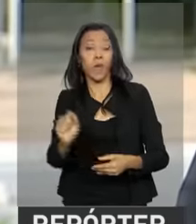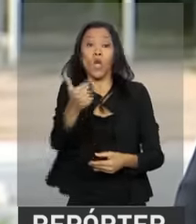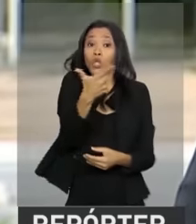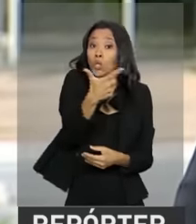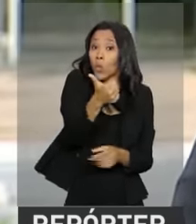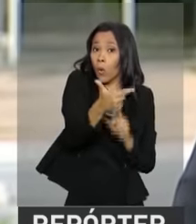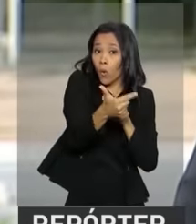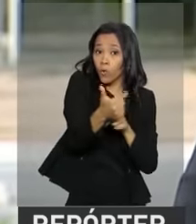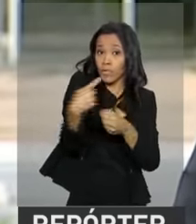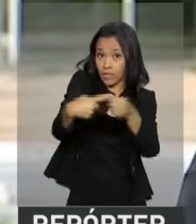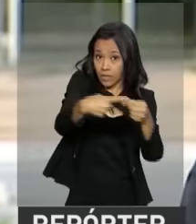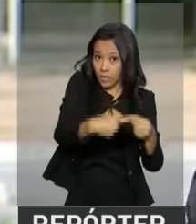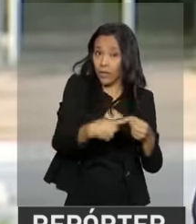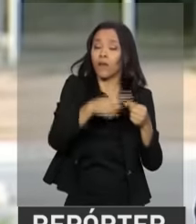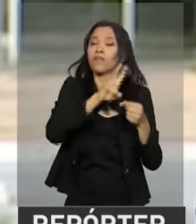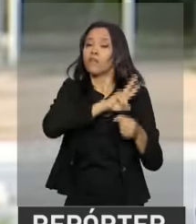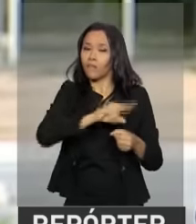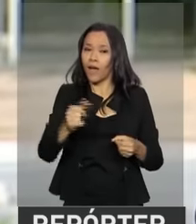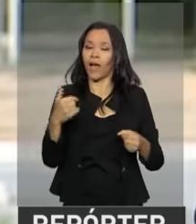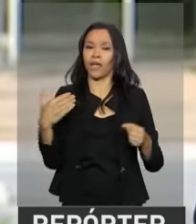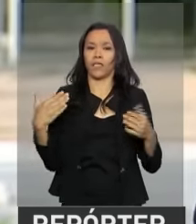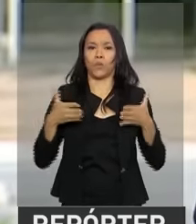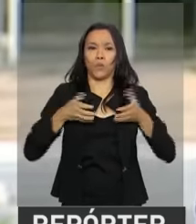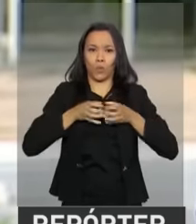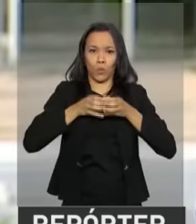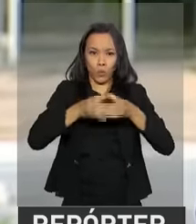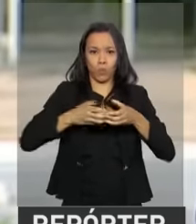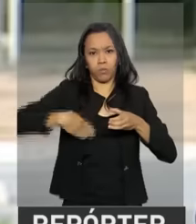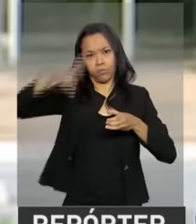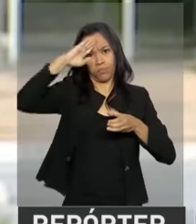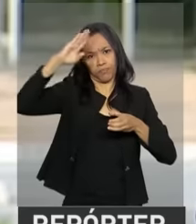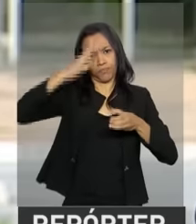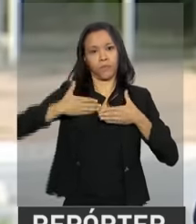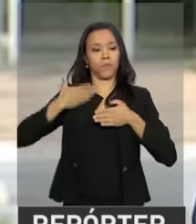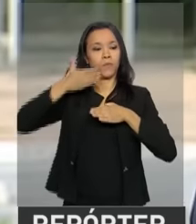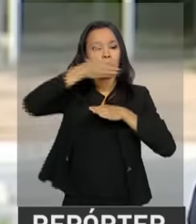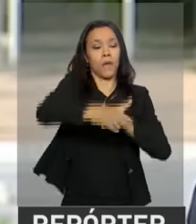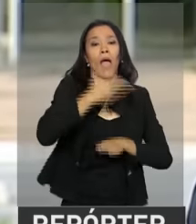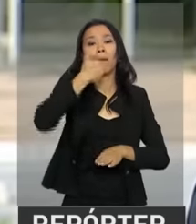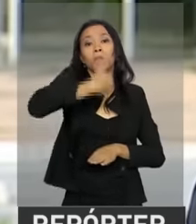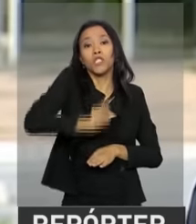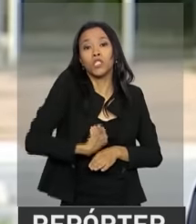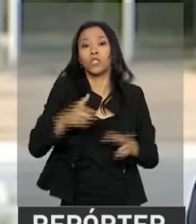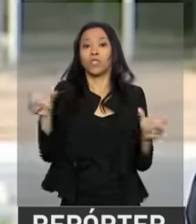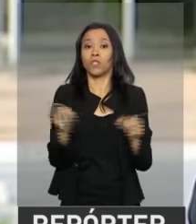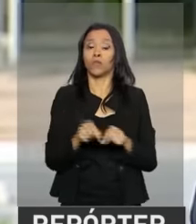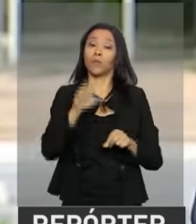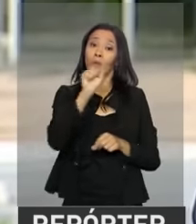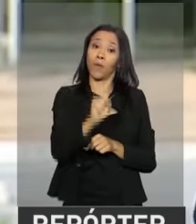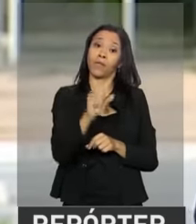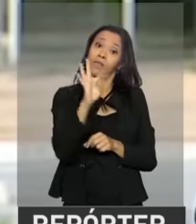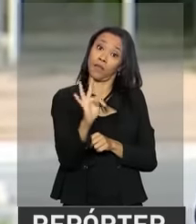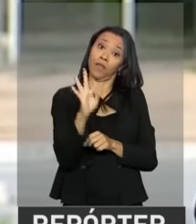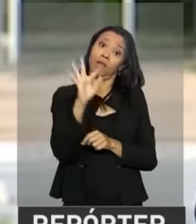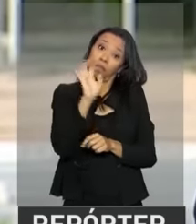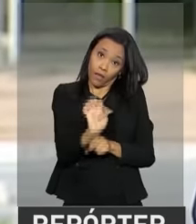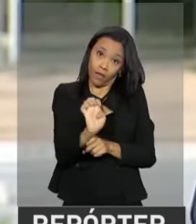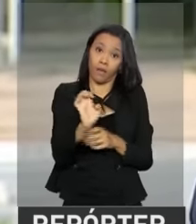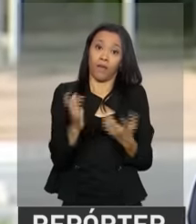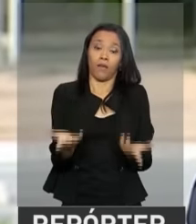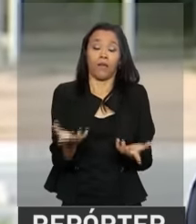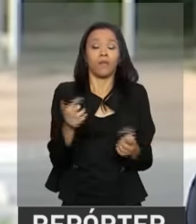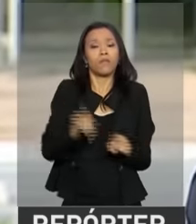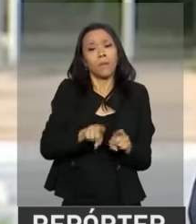o momento vão contar com as Forças Armadas a pedido do Tribunal Superior Eleitoral. E além desse